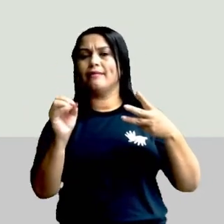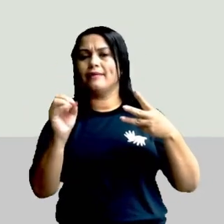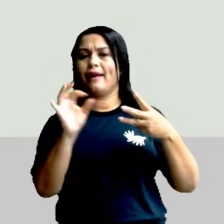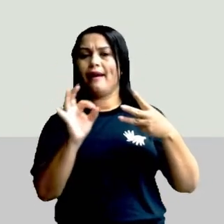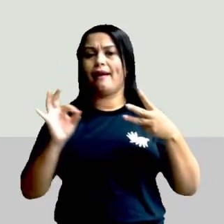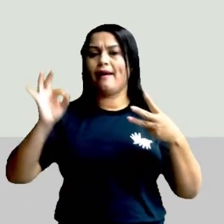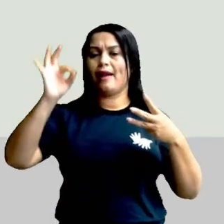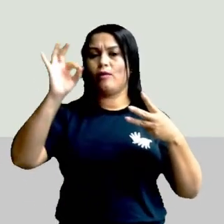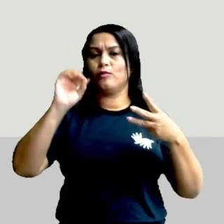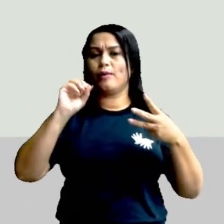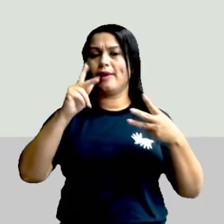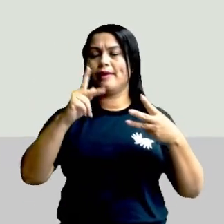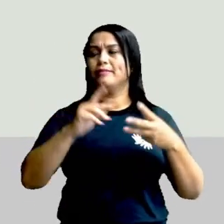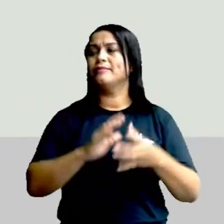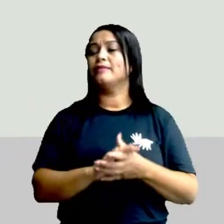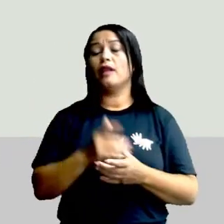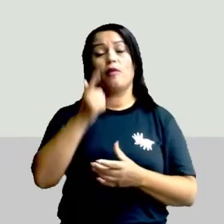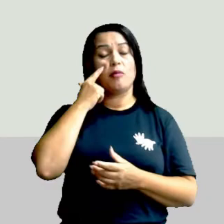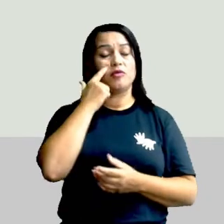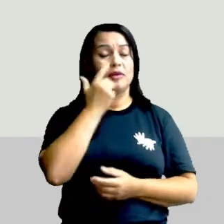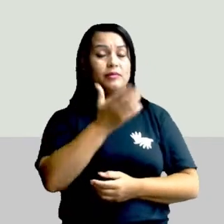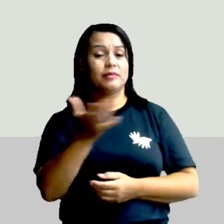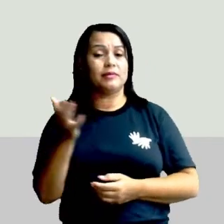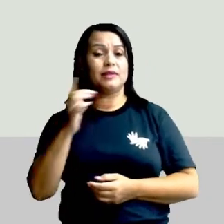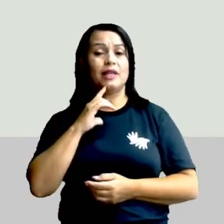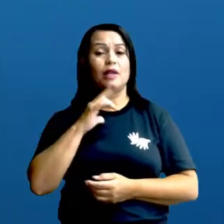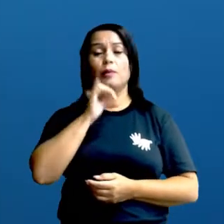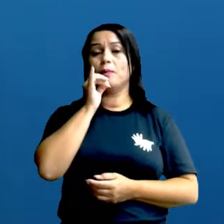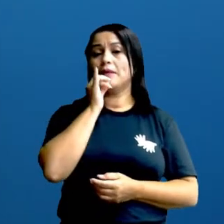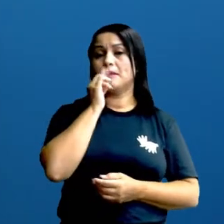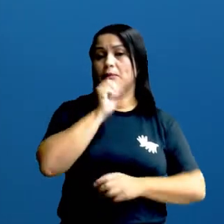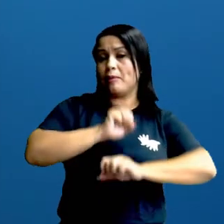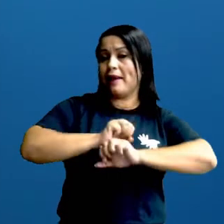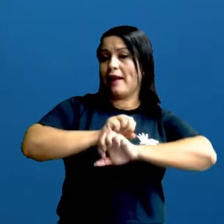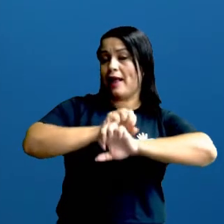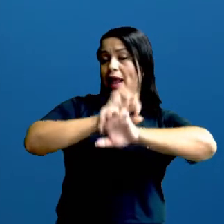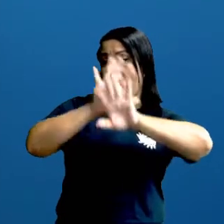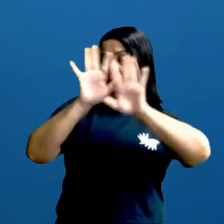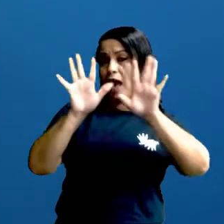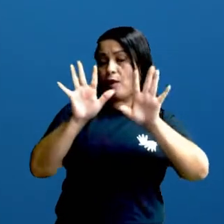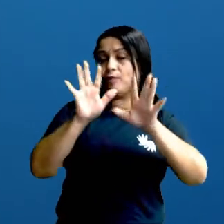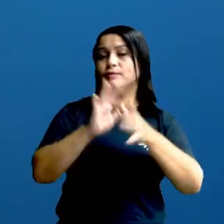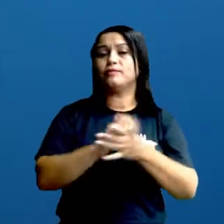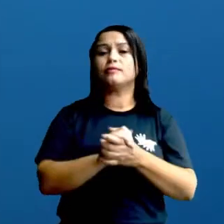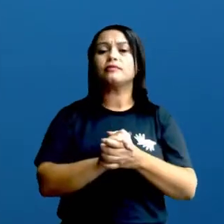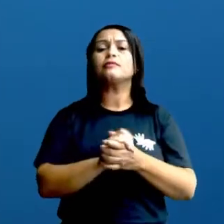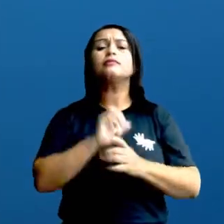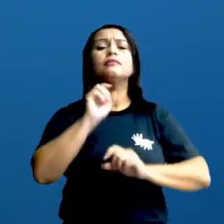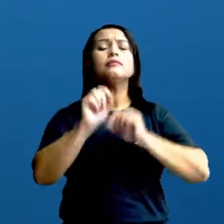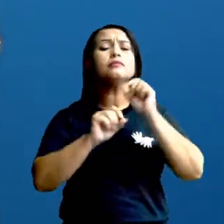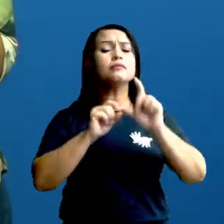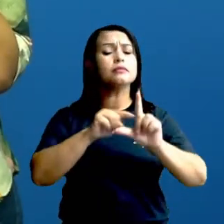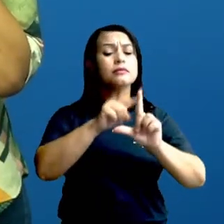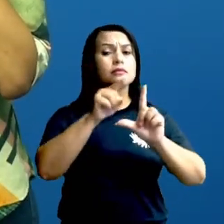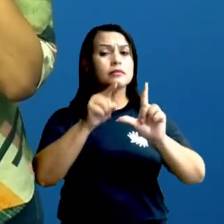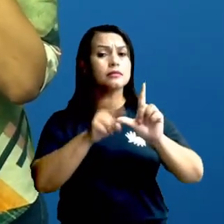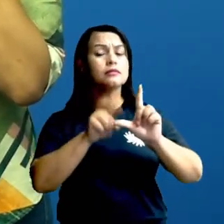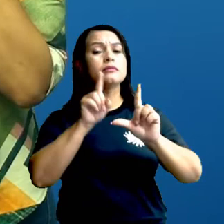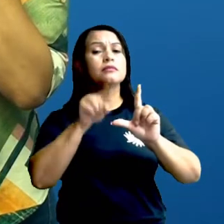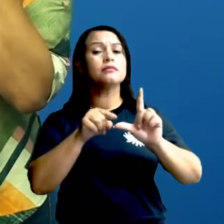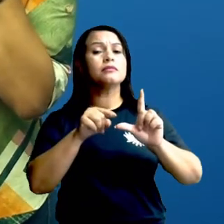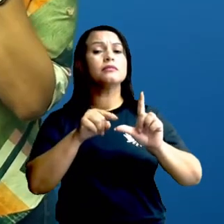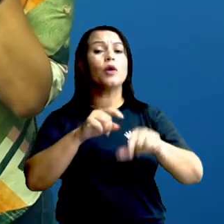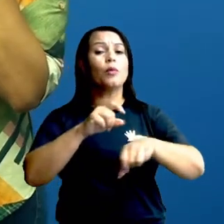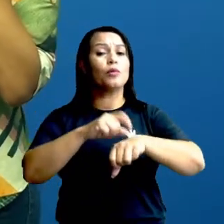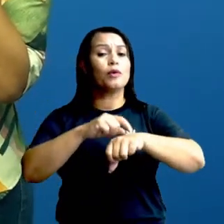ok bom então aqui ó um exemplo Claro tá certo de ângulos é o nosso